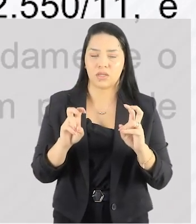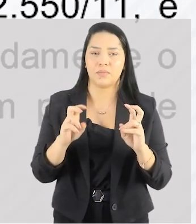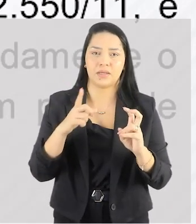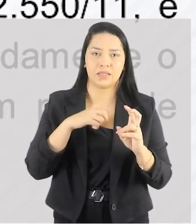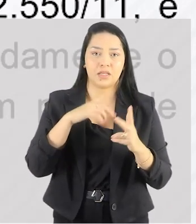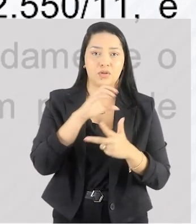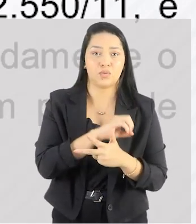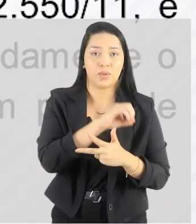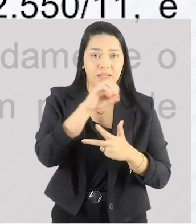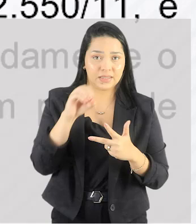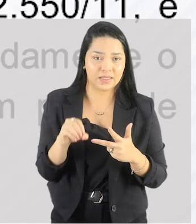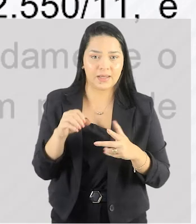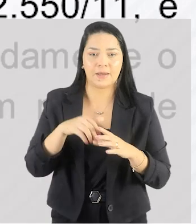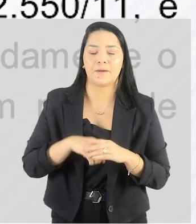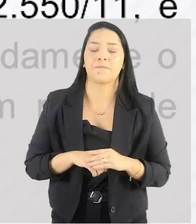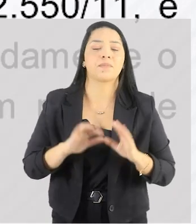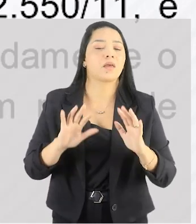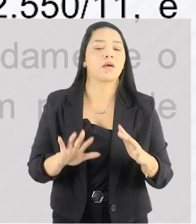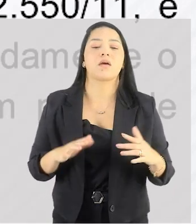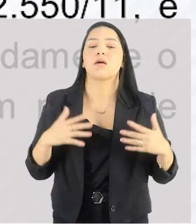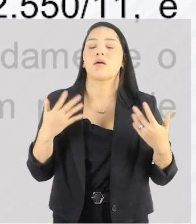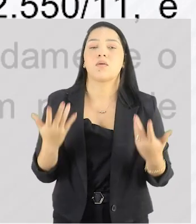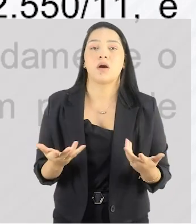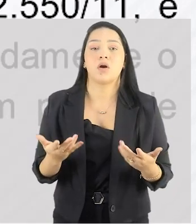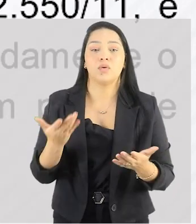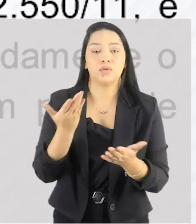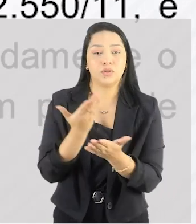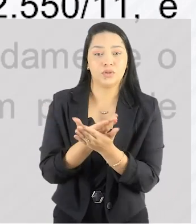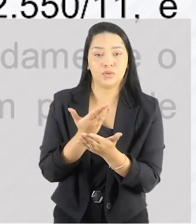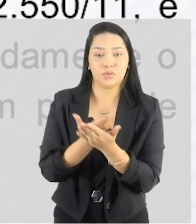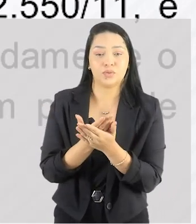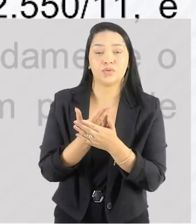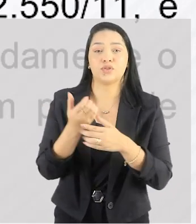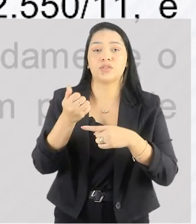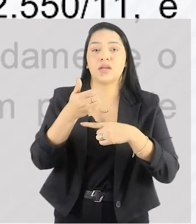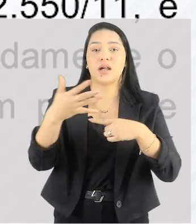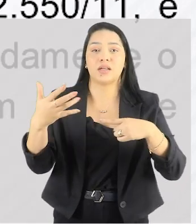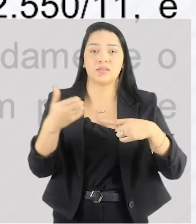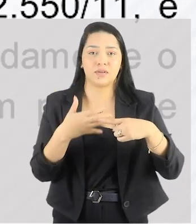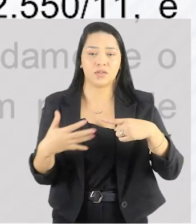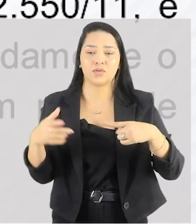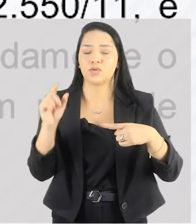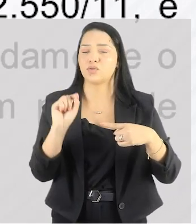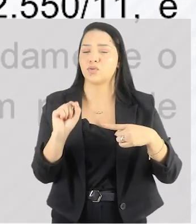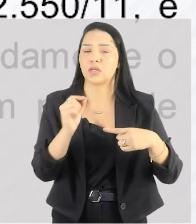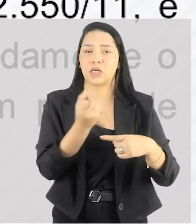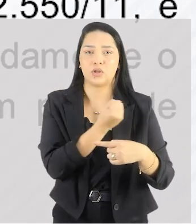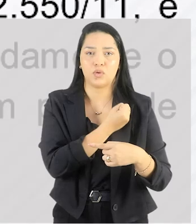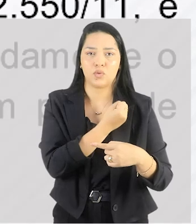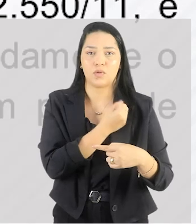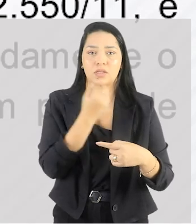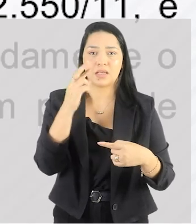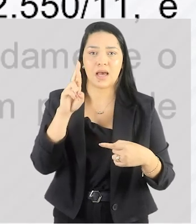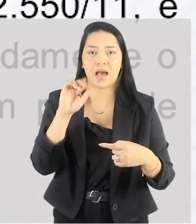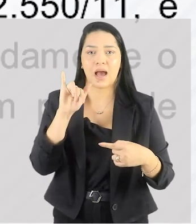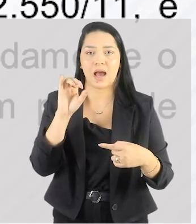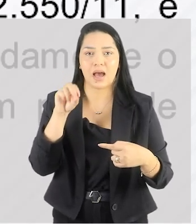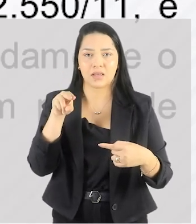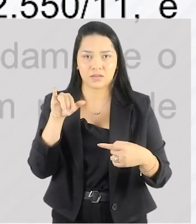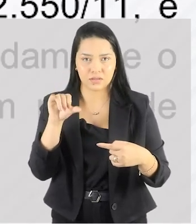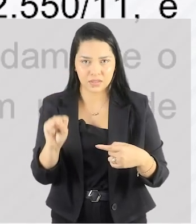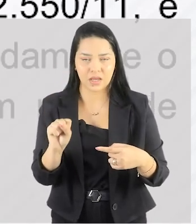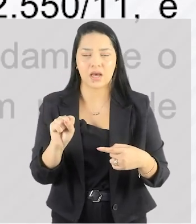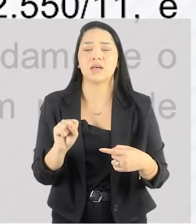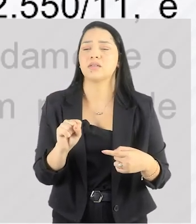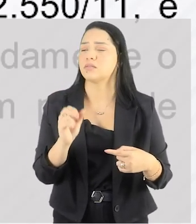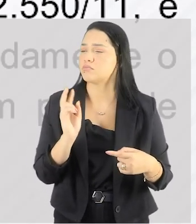no Enem. Que tema é esse, professor? O estudo das frações, ou seja, números racionais, tá?